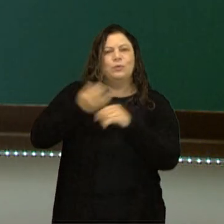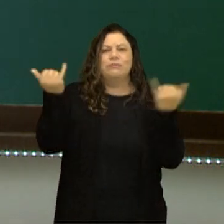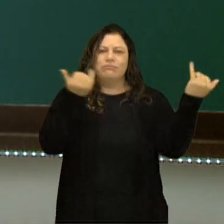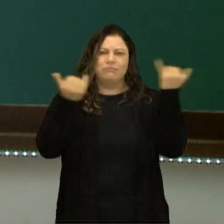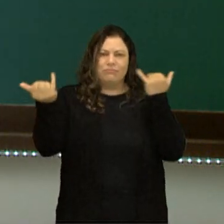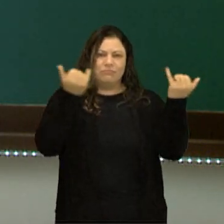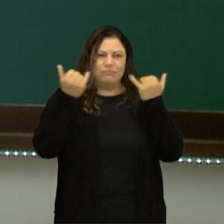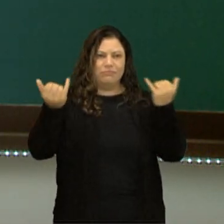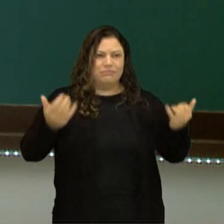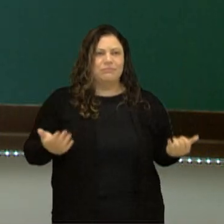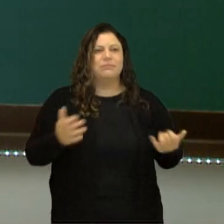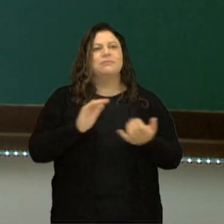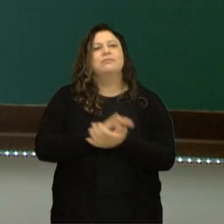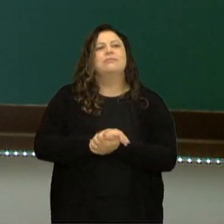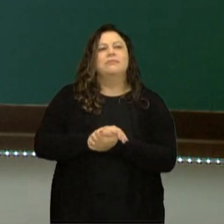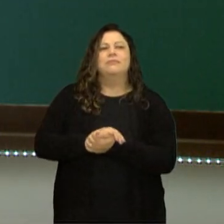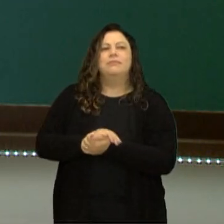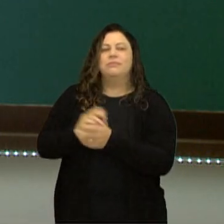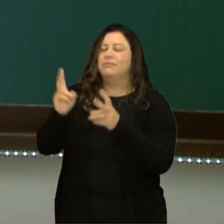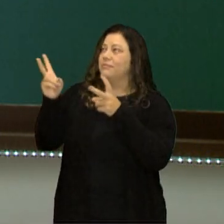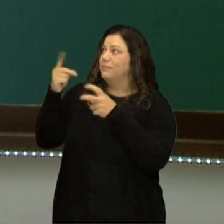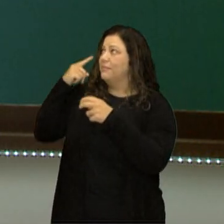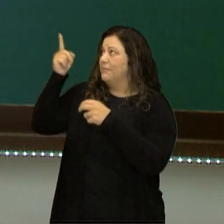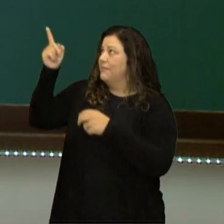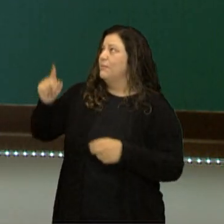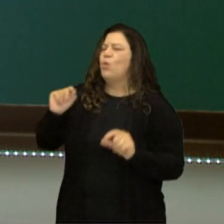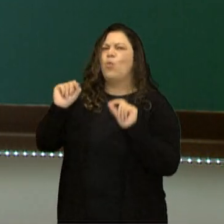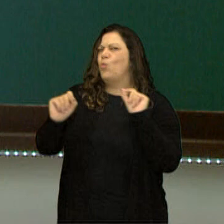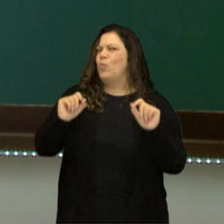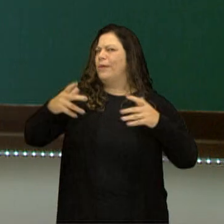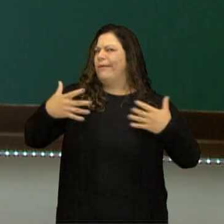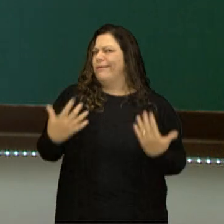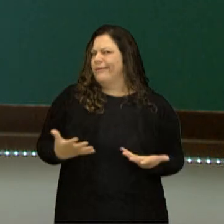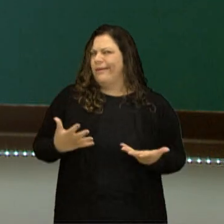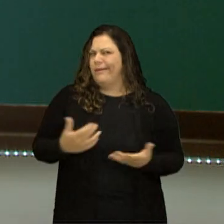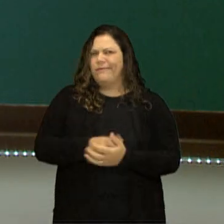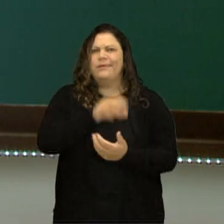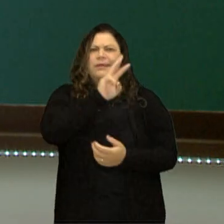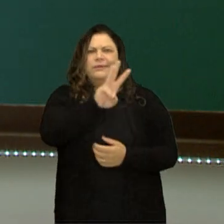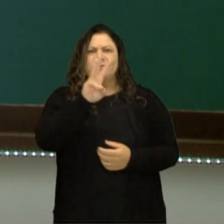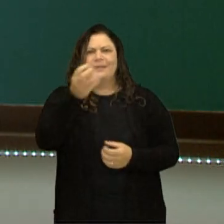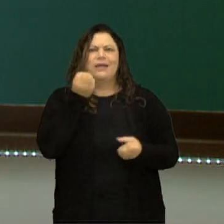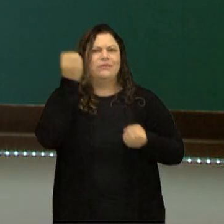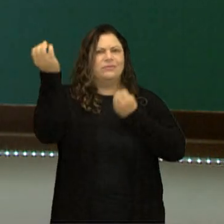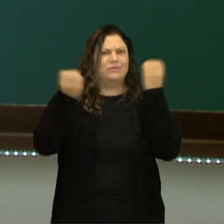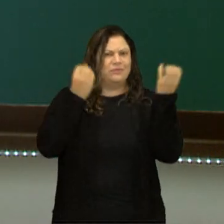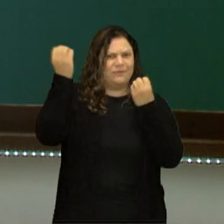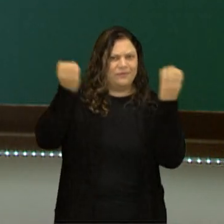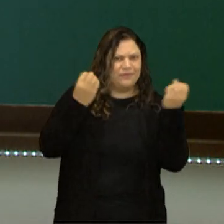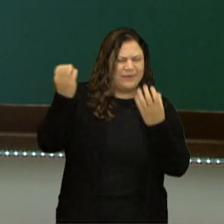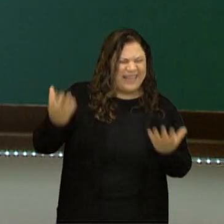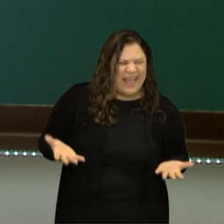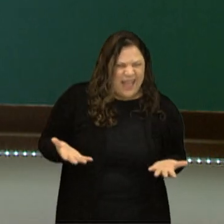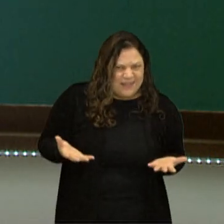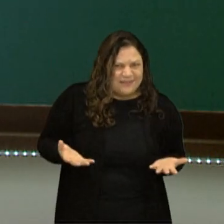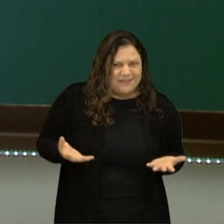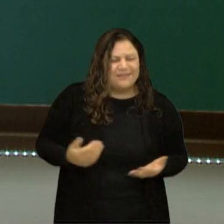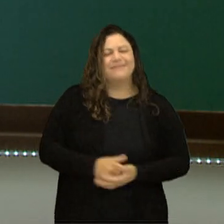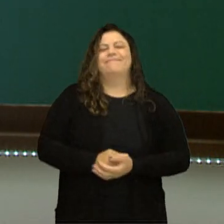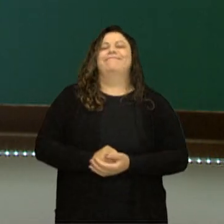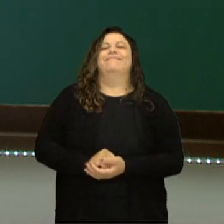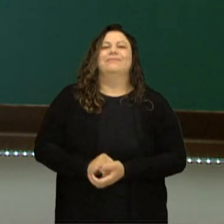visto. Opa, TripAdvisor, o que será que tem a ver esse site de viagem? O que será que tem a ver com o nosso